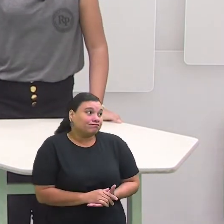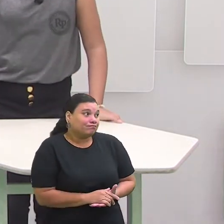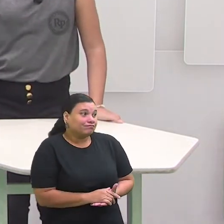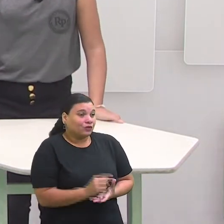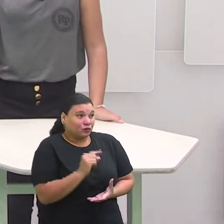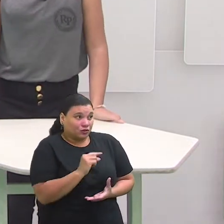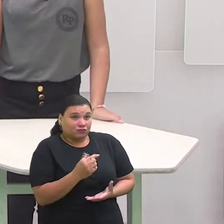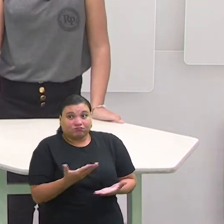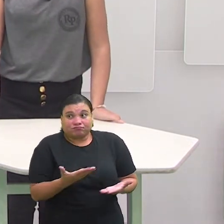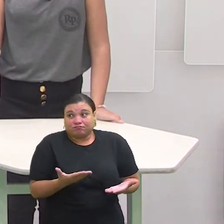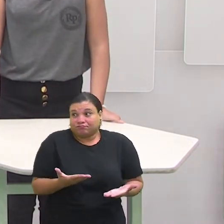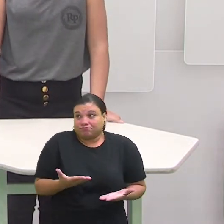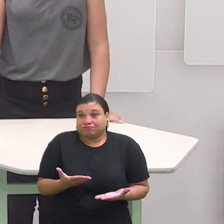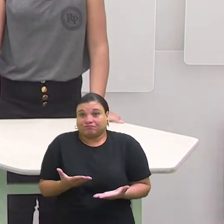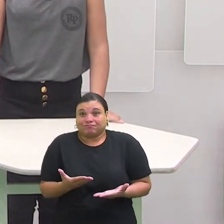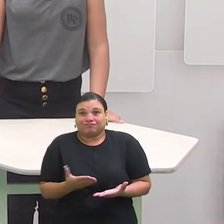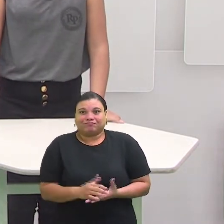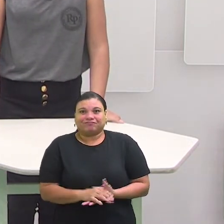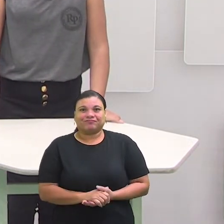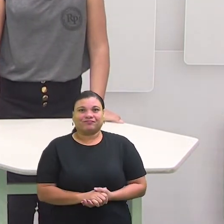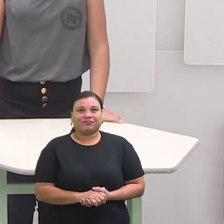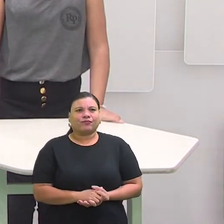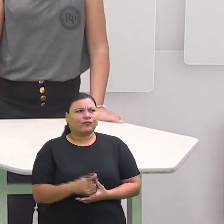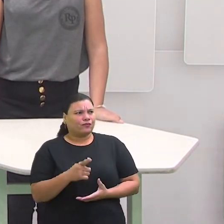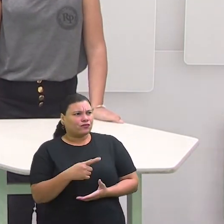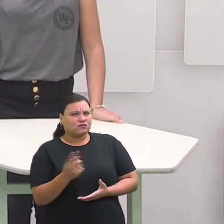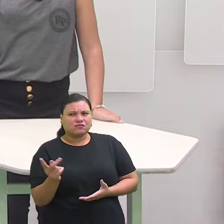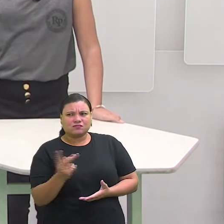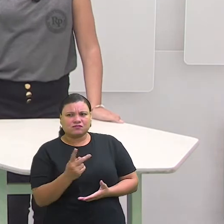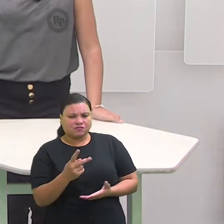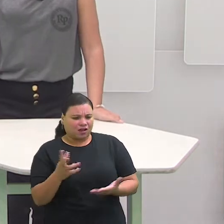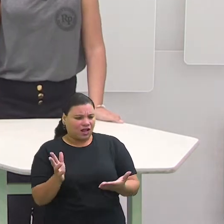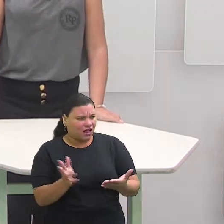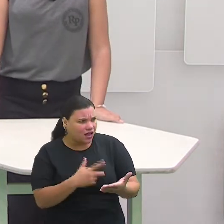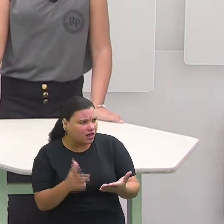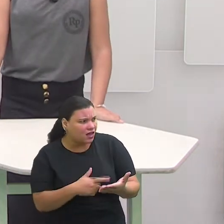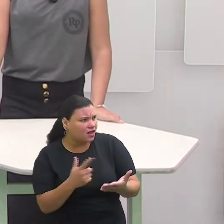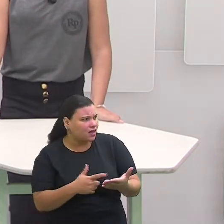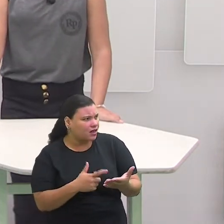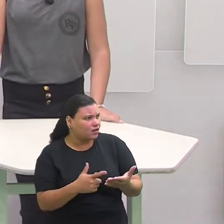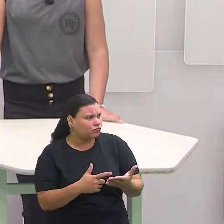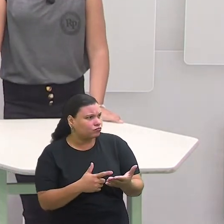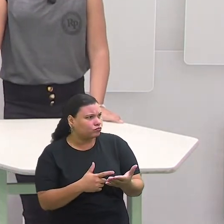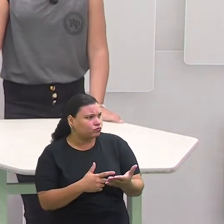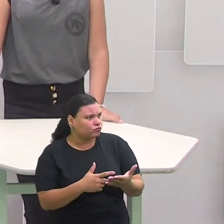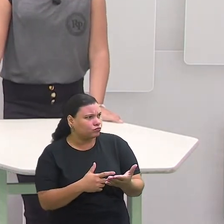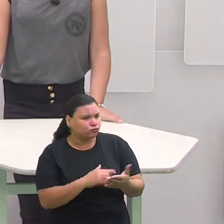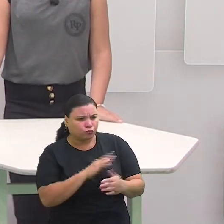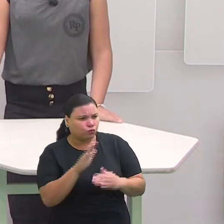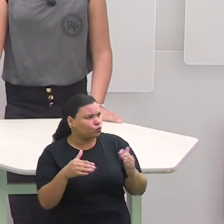E aí, vocês leram o livro Harry Potter? Sim. Hoje assistiram o filme?